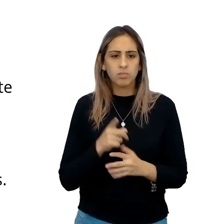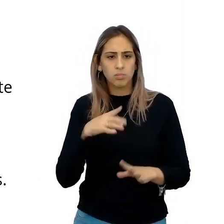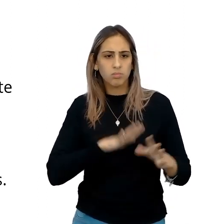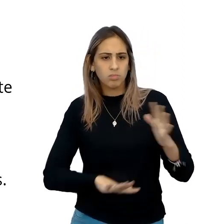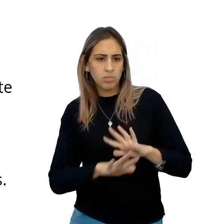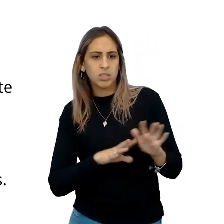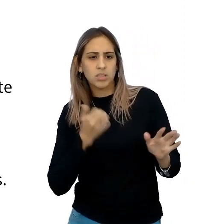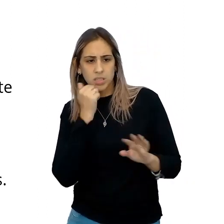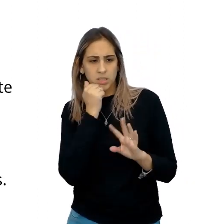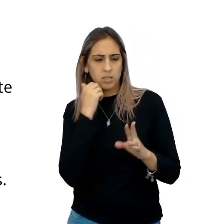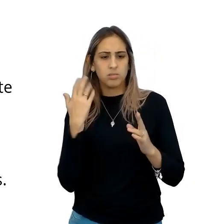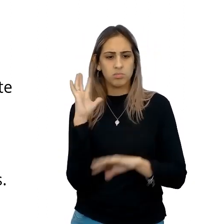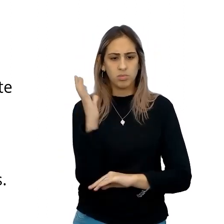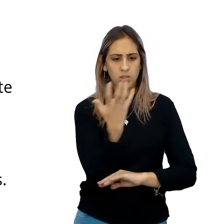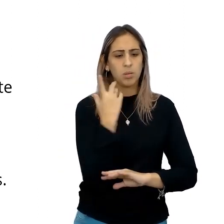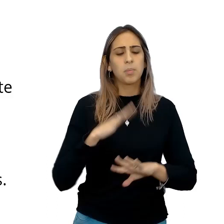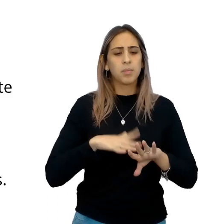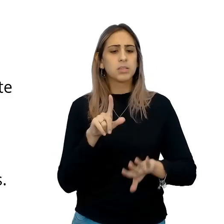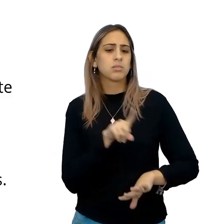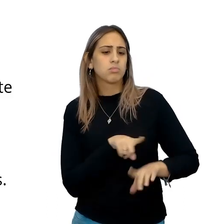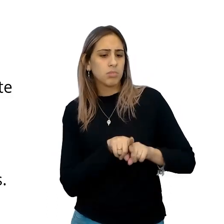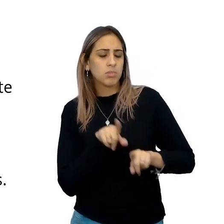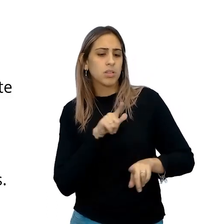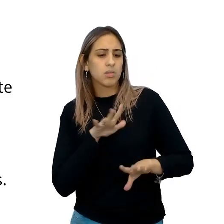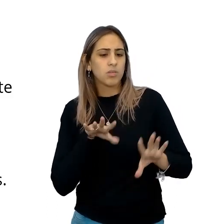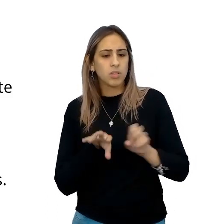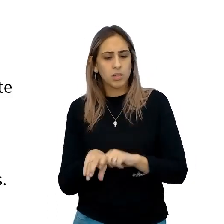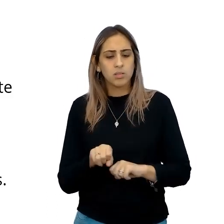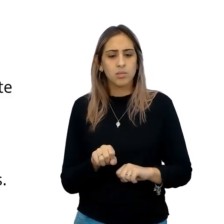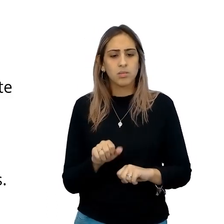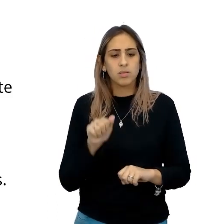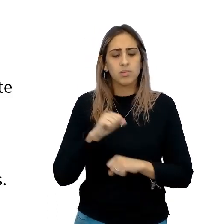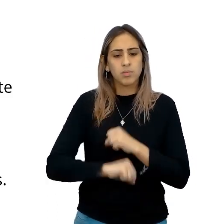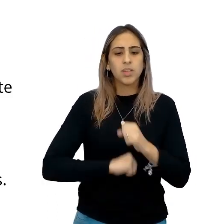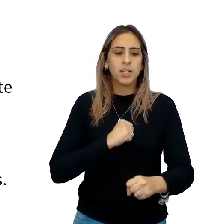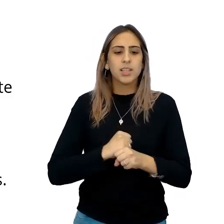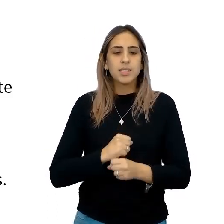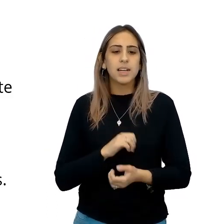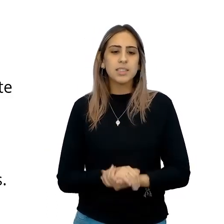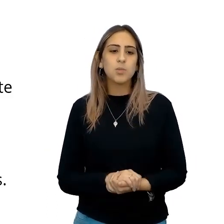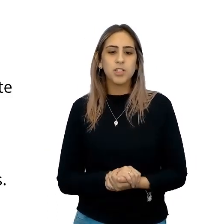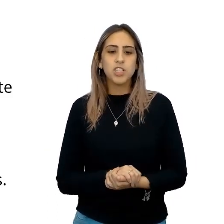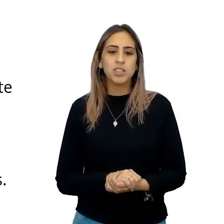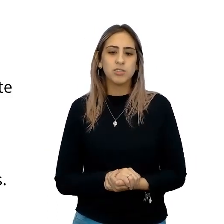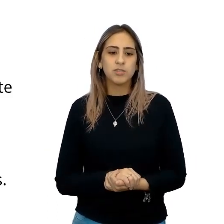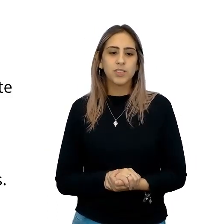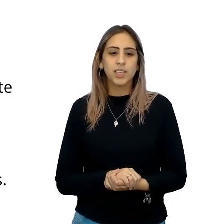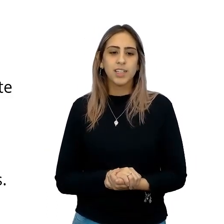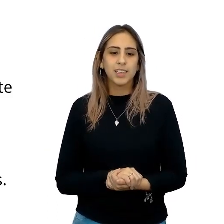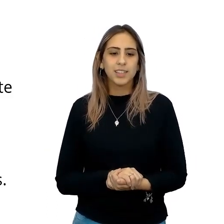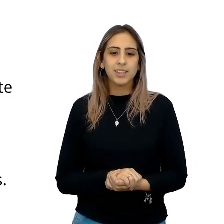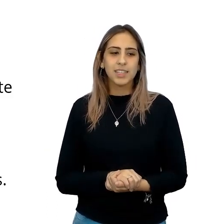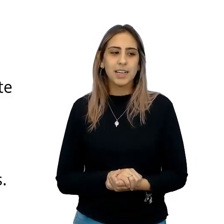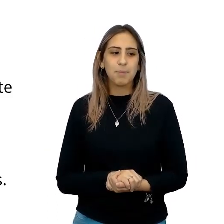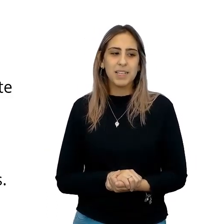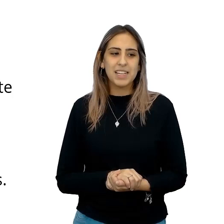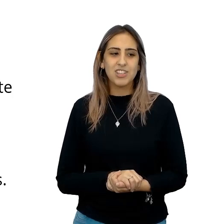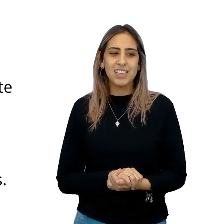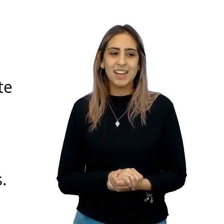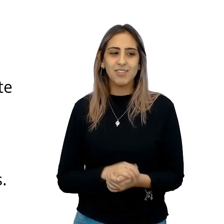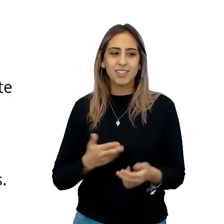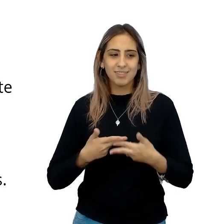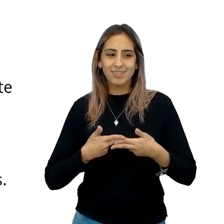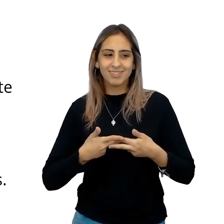ciência da natureza, e temos também as formações de ano e série, com exemplos mais práticos para cada um dos componentes